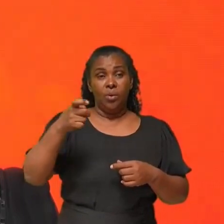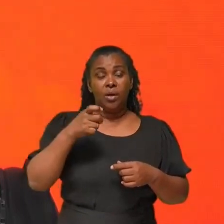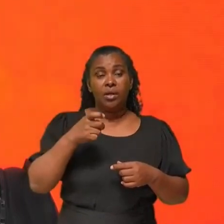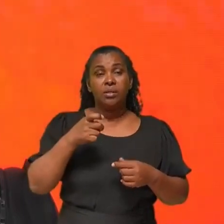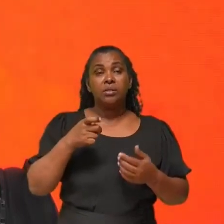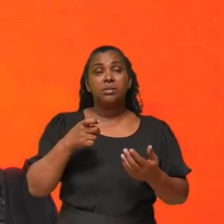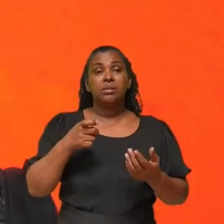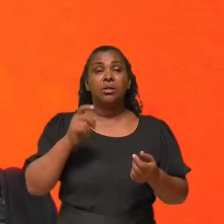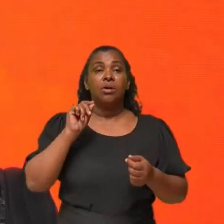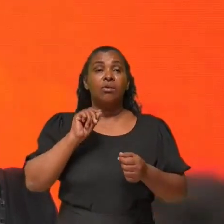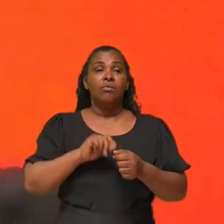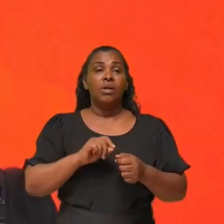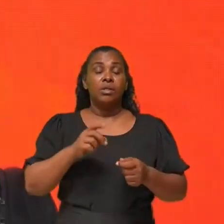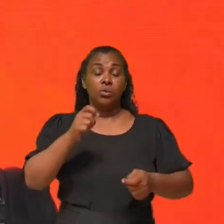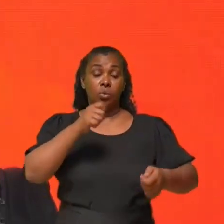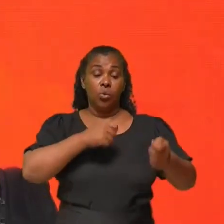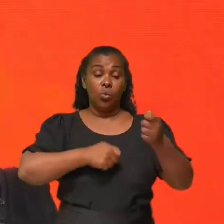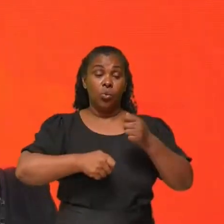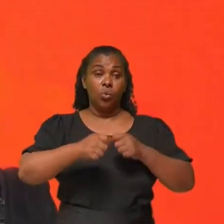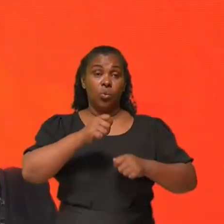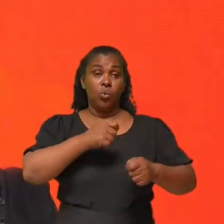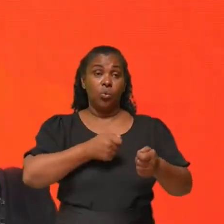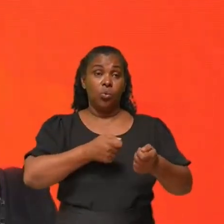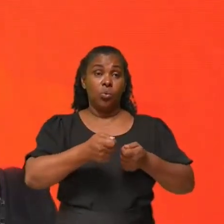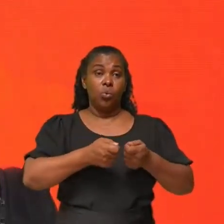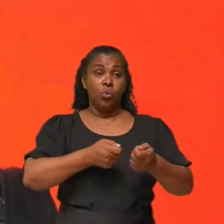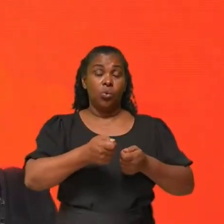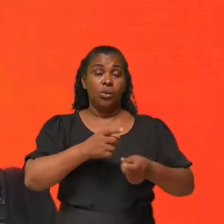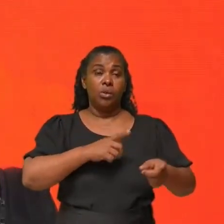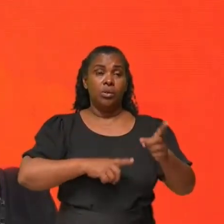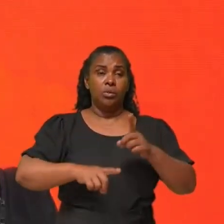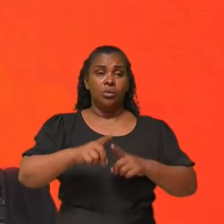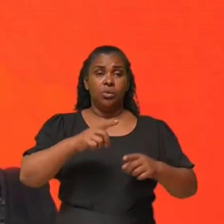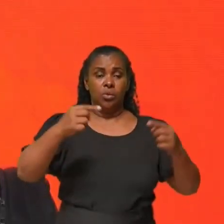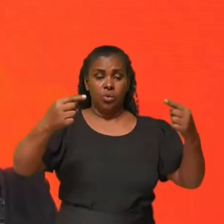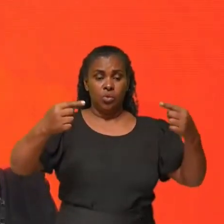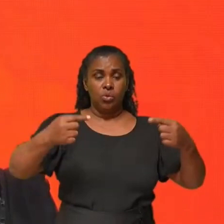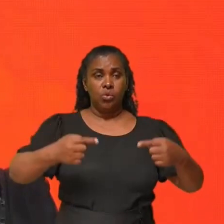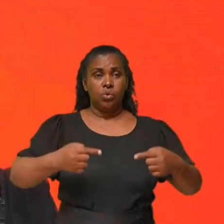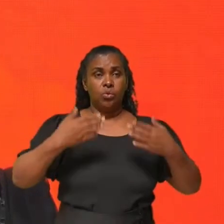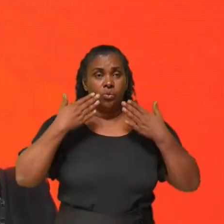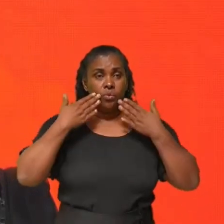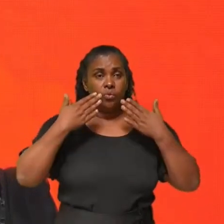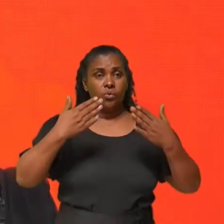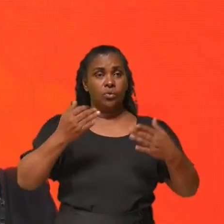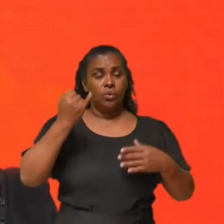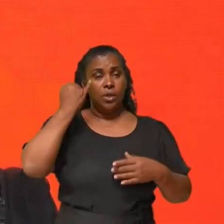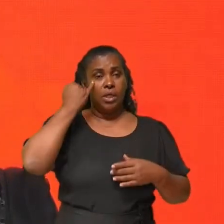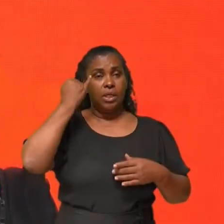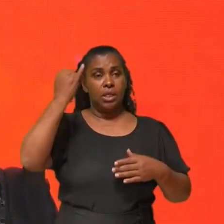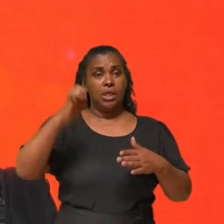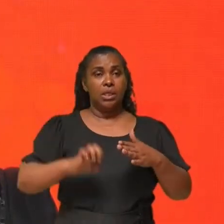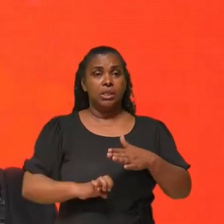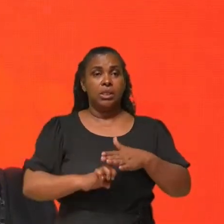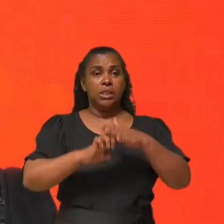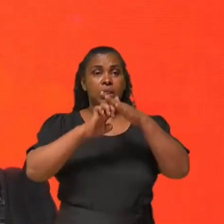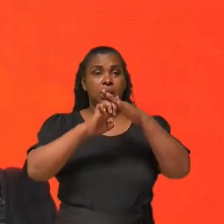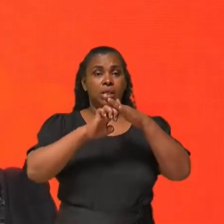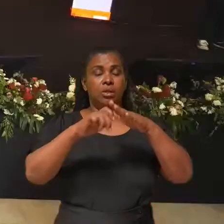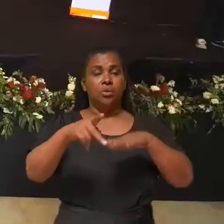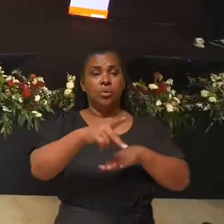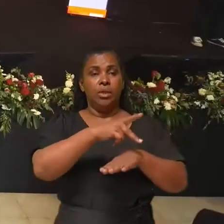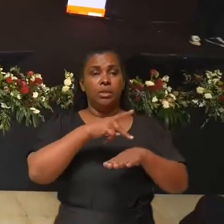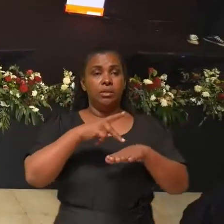dessas redes uma disputa frontal com a ideia de Estado-nação. E fazem, portanto, uma disputa frontal com o modelo